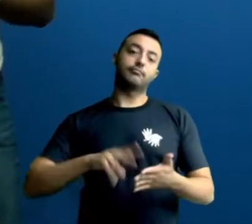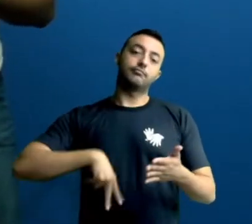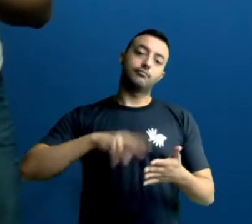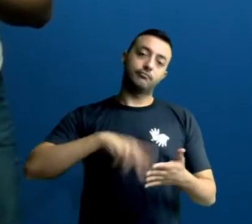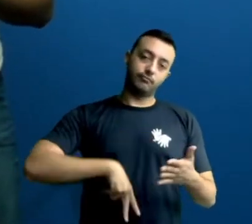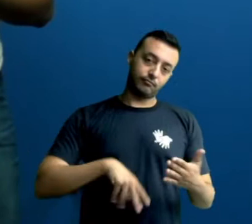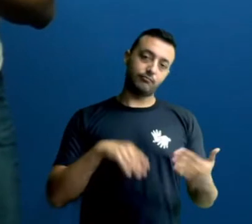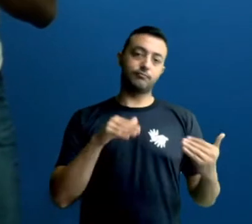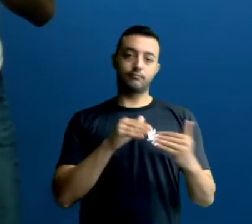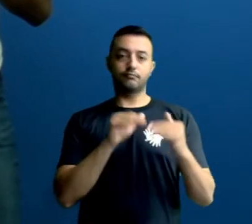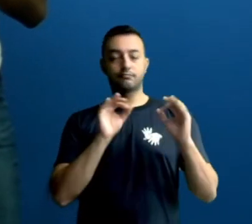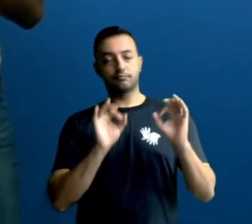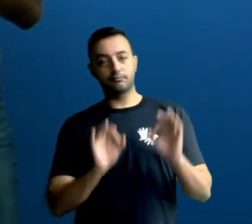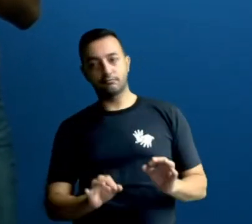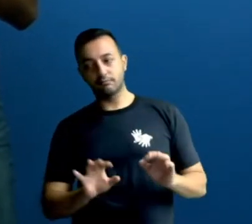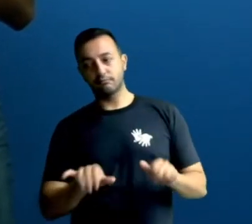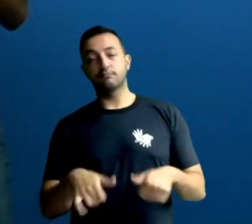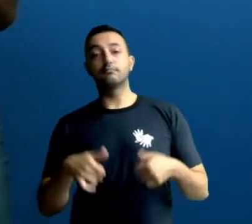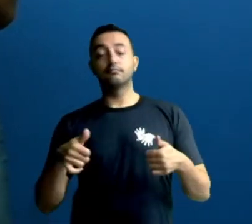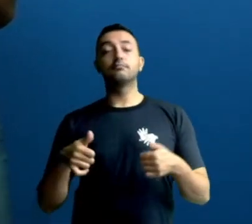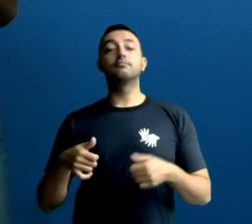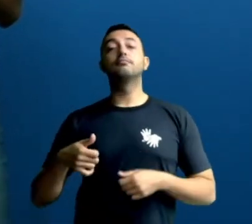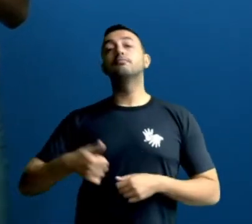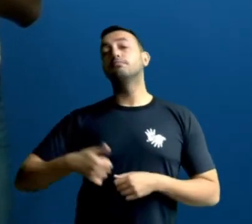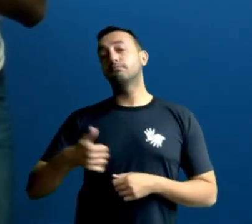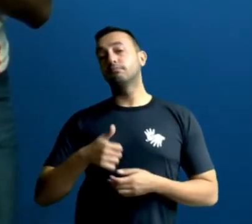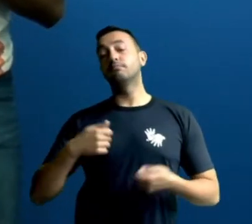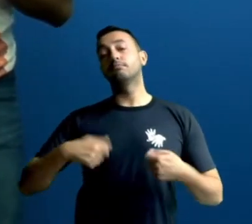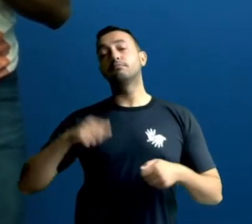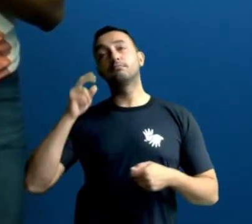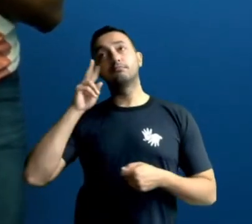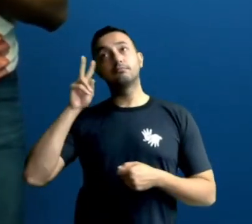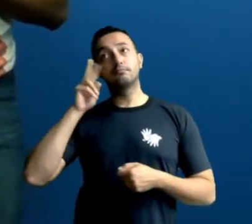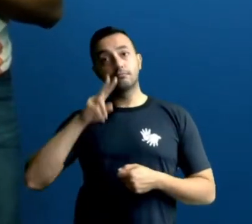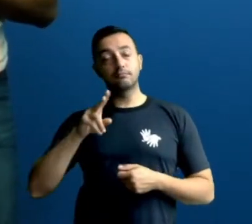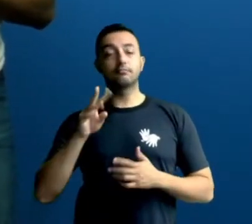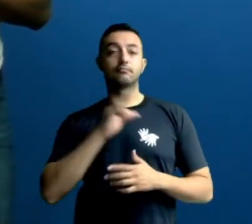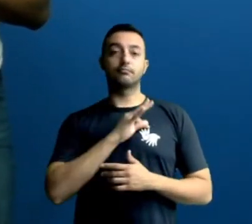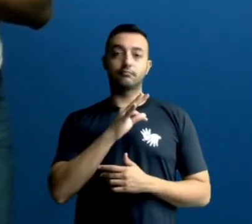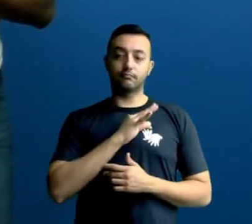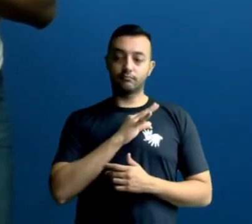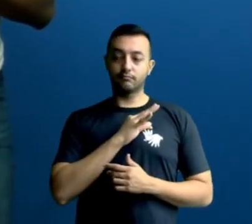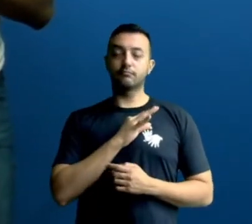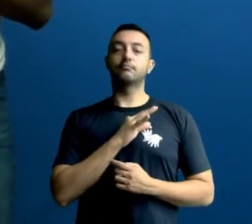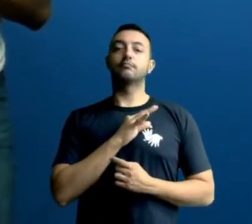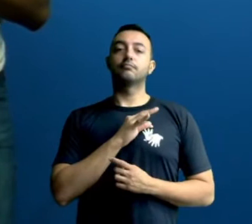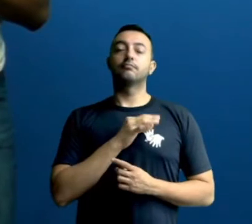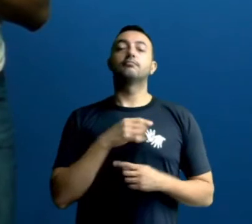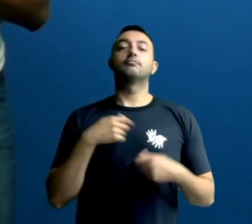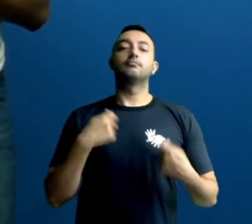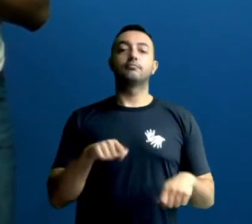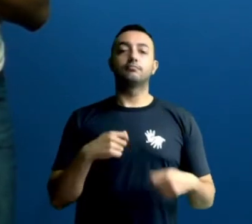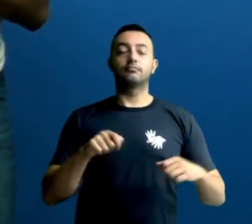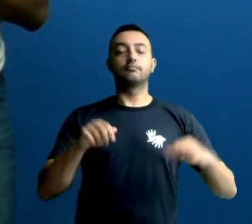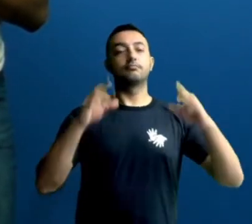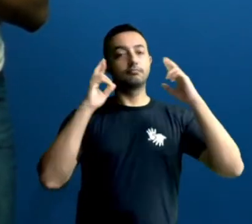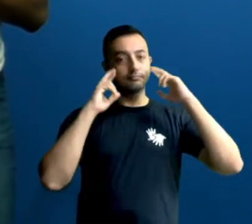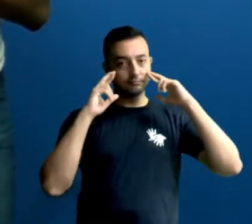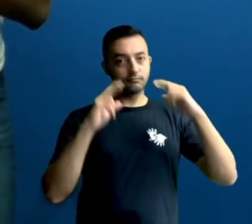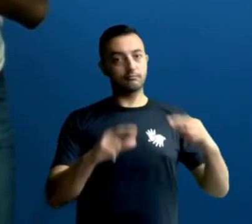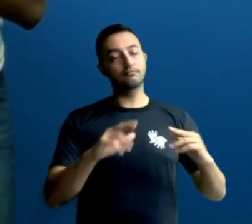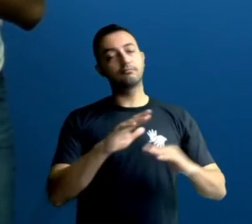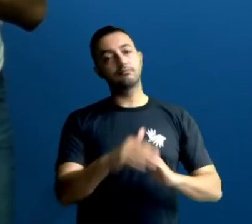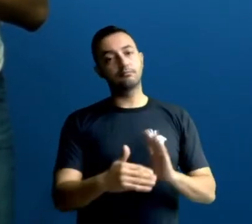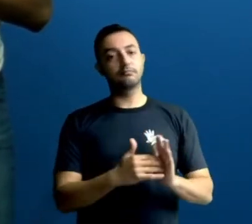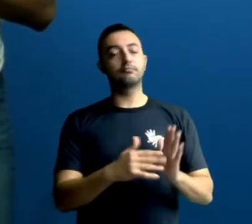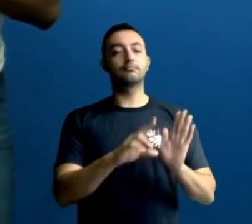lermos adequadamente. Primeiro, a gente precisa lembrar, quando a gente fala de técnicas, que a gente precisa respeitar